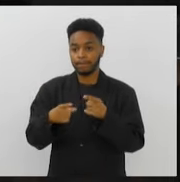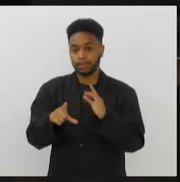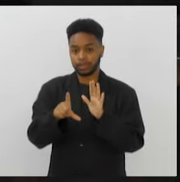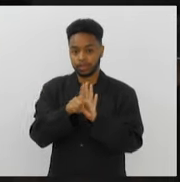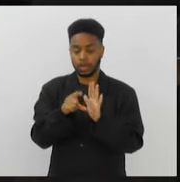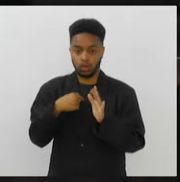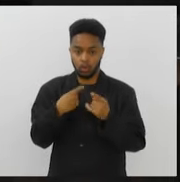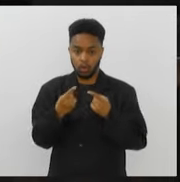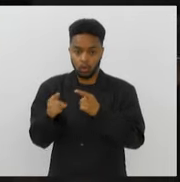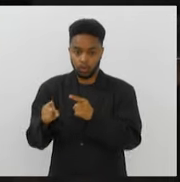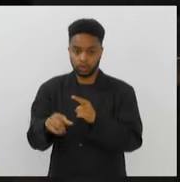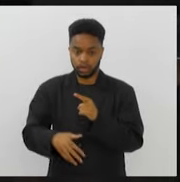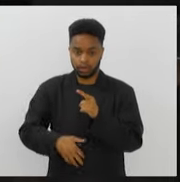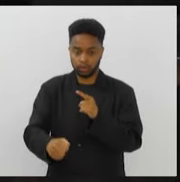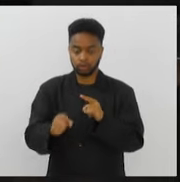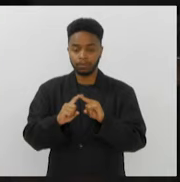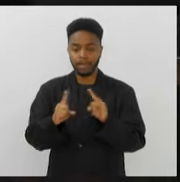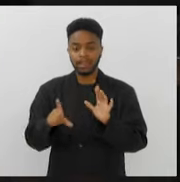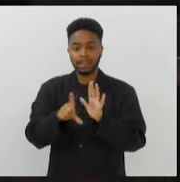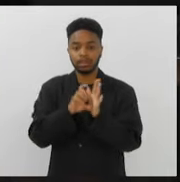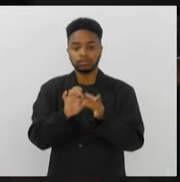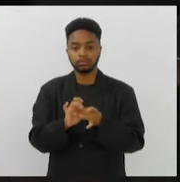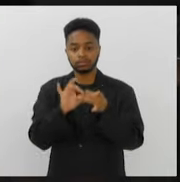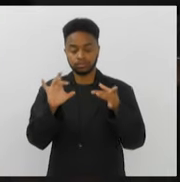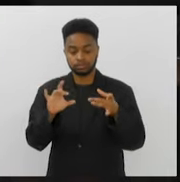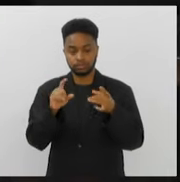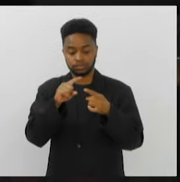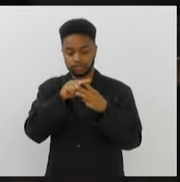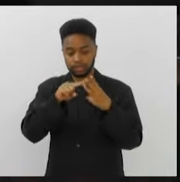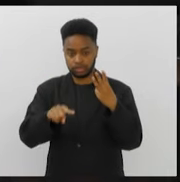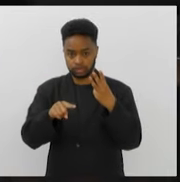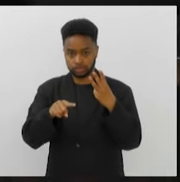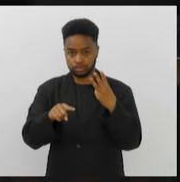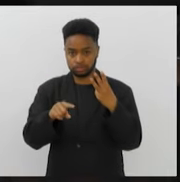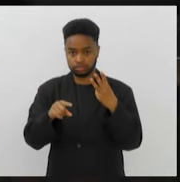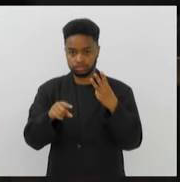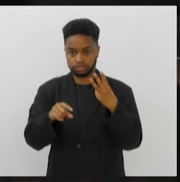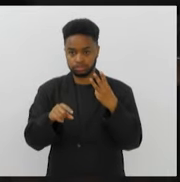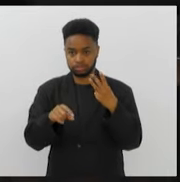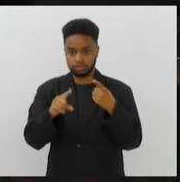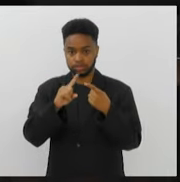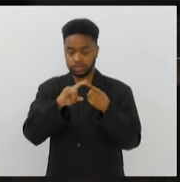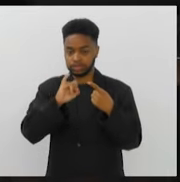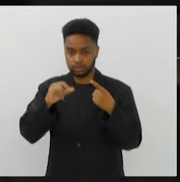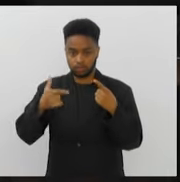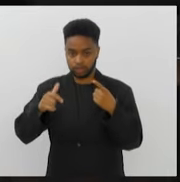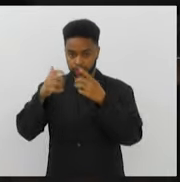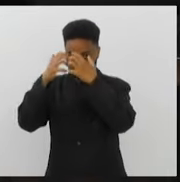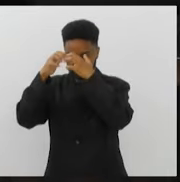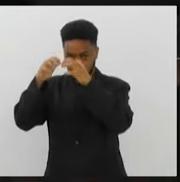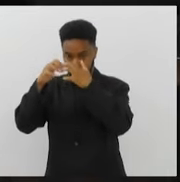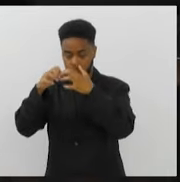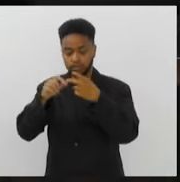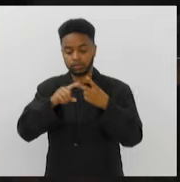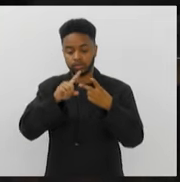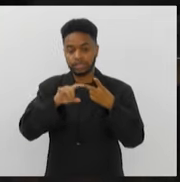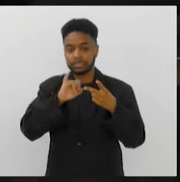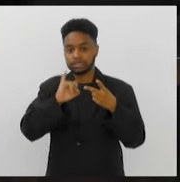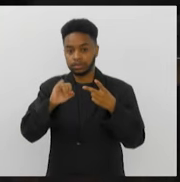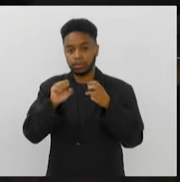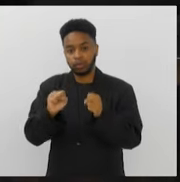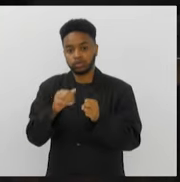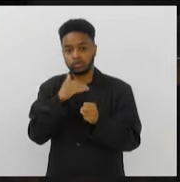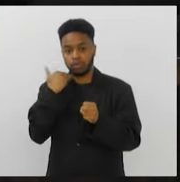contra o aborto, mas a lei permite o aborto em três condições: os fetos anencéfalos, perigo de morte para a mãe ou para a